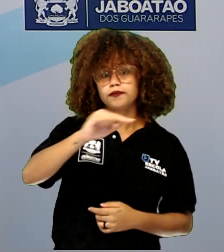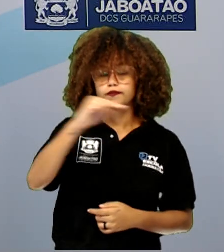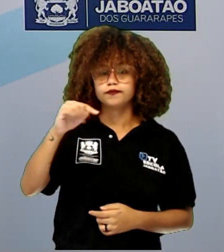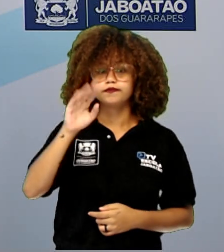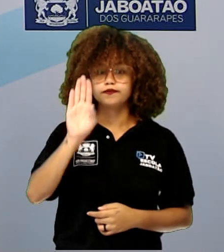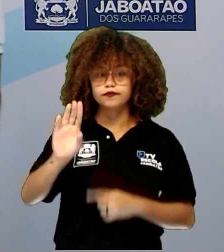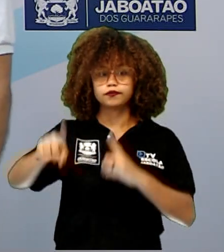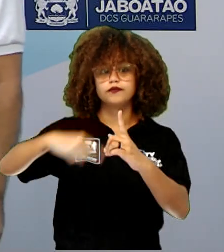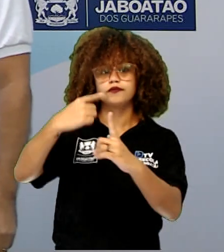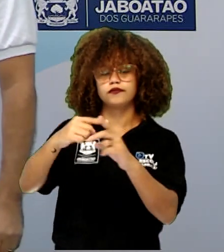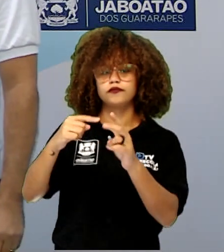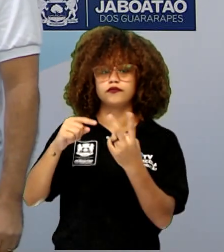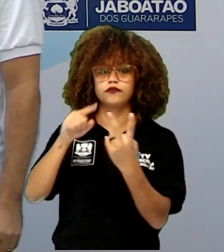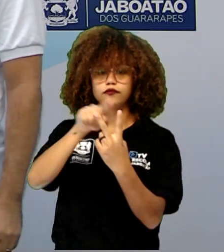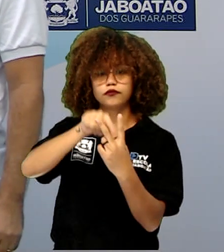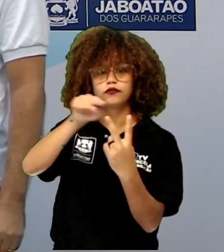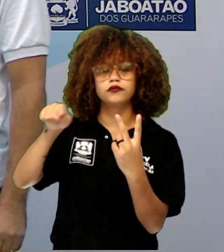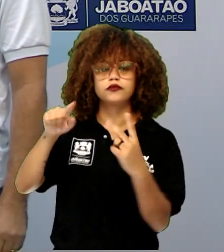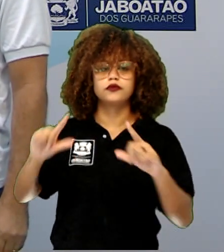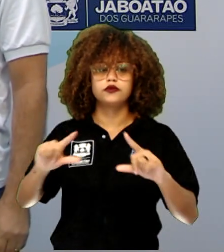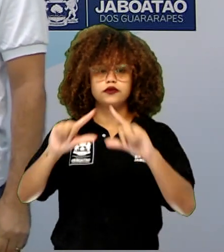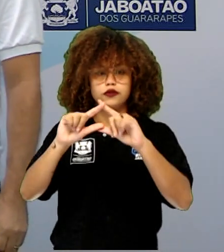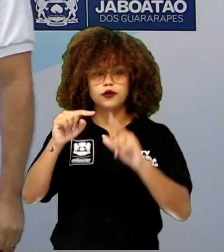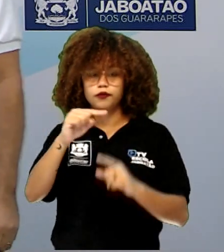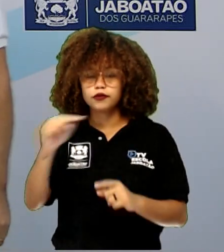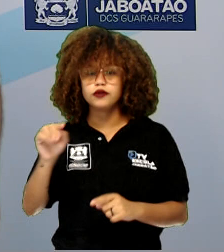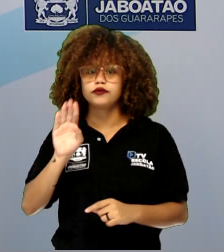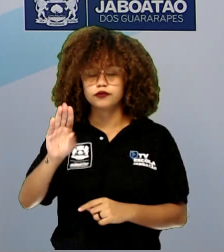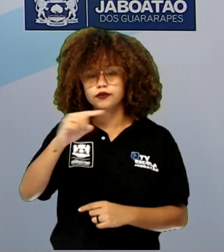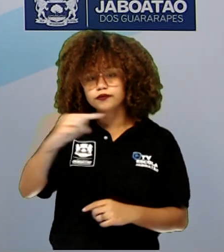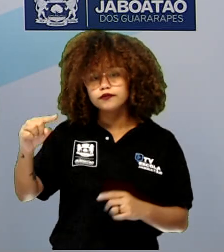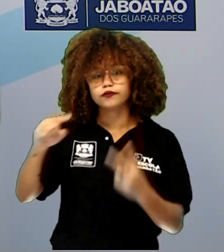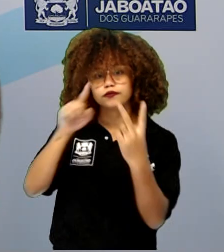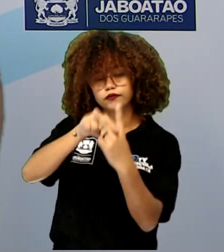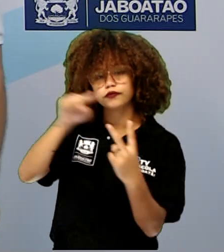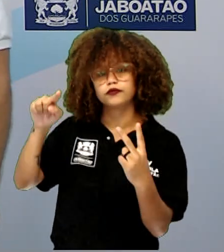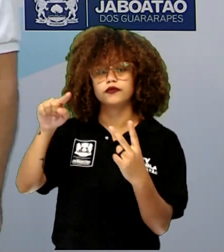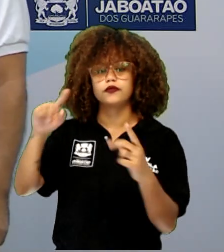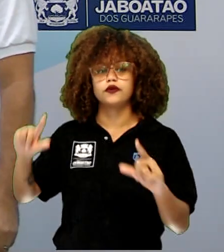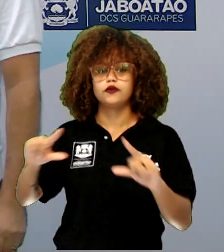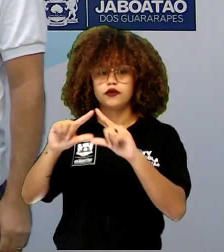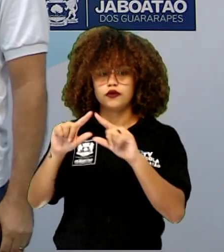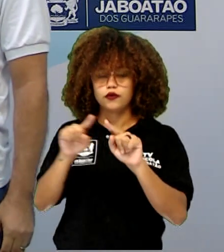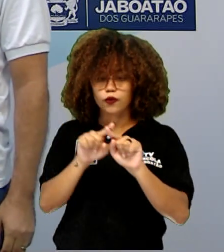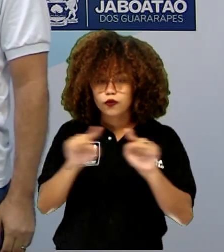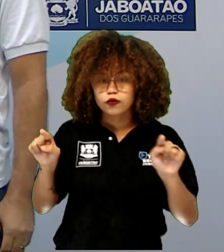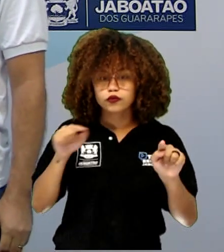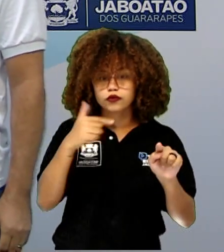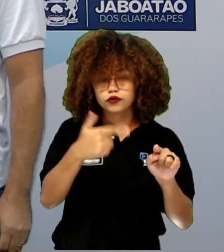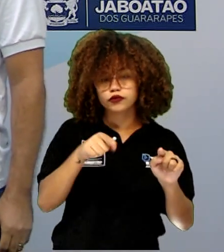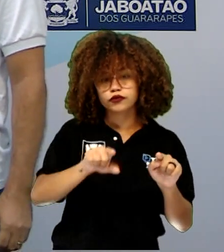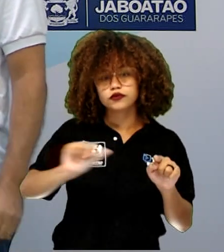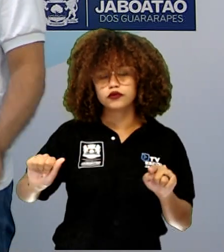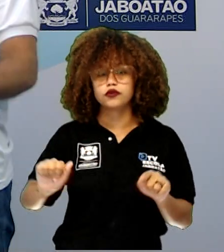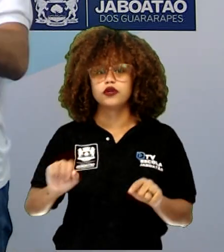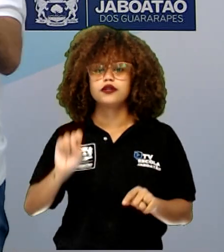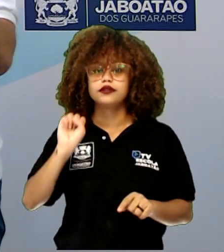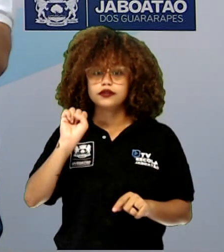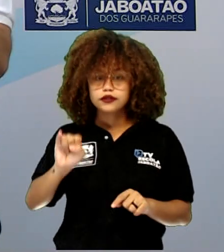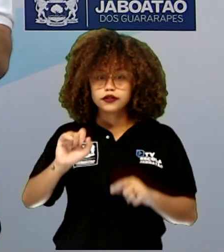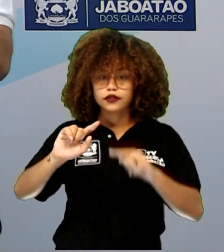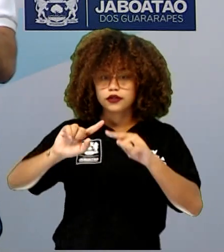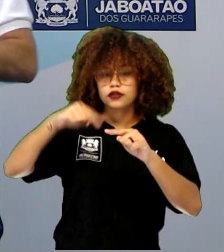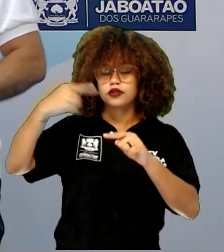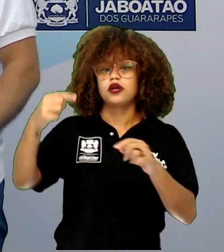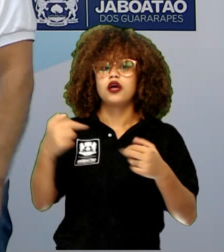Delta - B - aí Delta porque os denominadores são iguais você repete o denominador